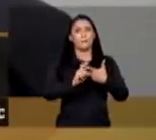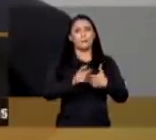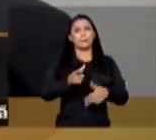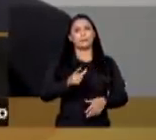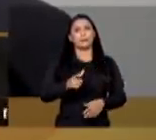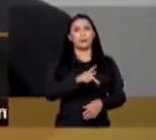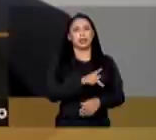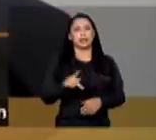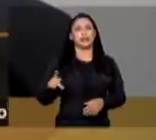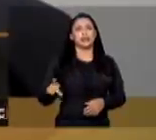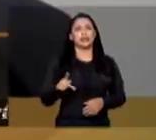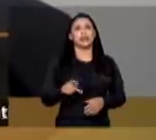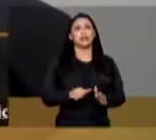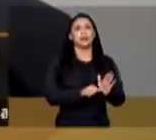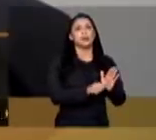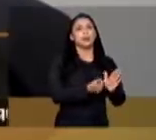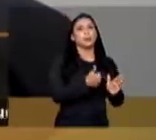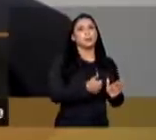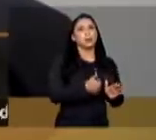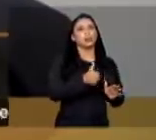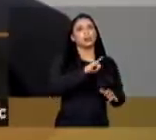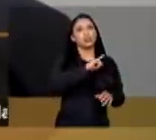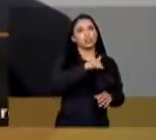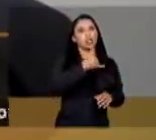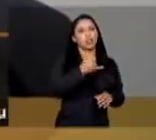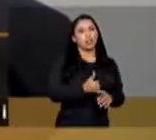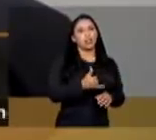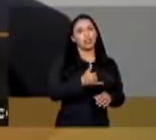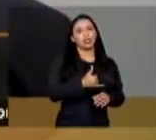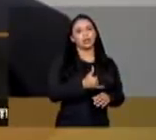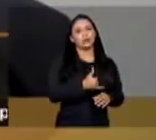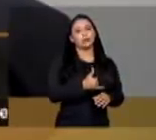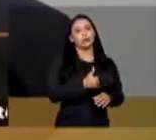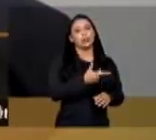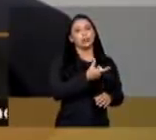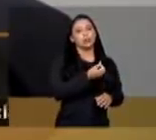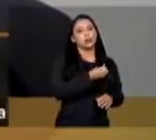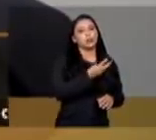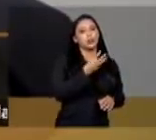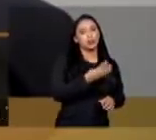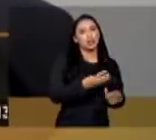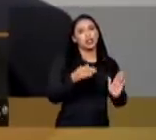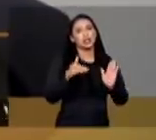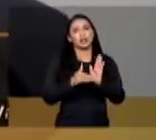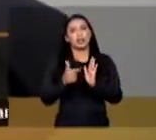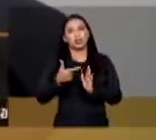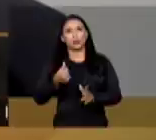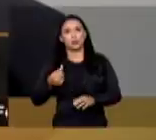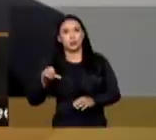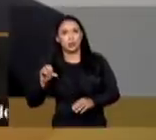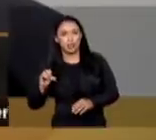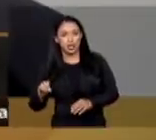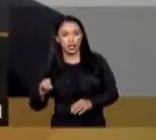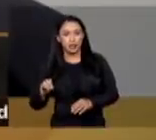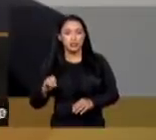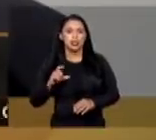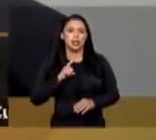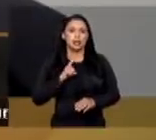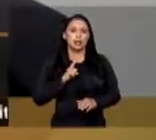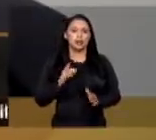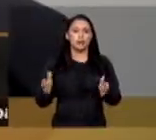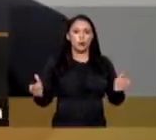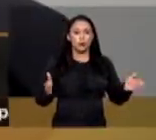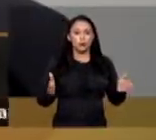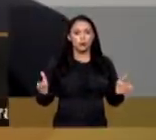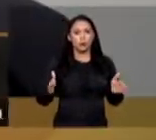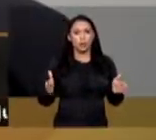período compreendido entre 1º de 1 de 2003 e 31 de 12 de 2010, escolheu e manteve por longo período de